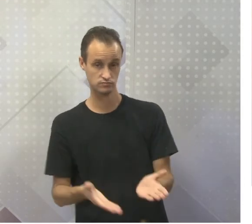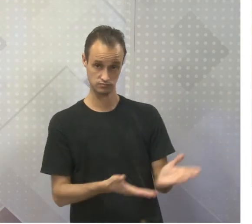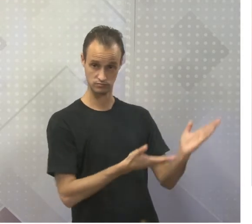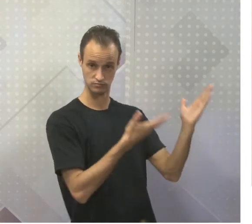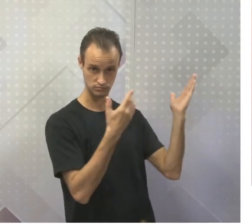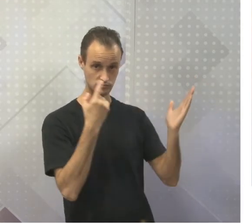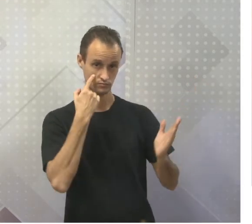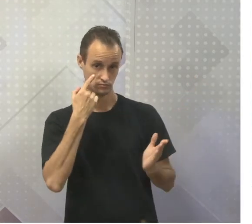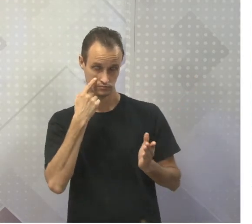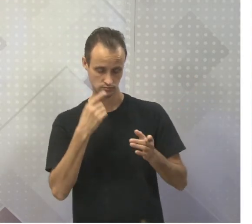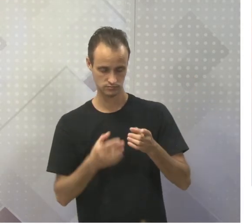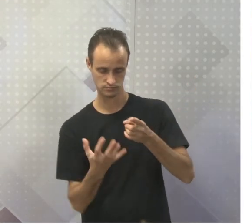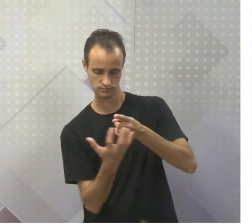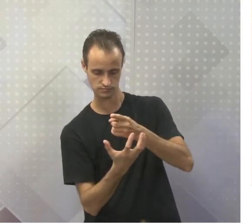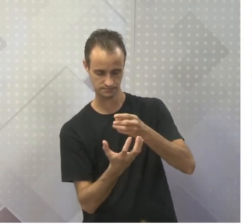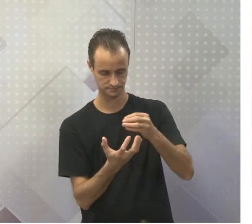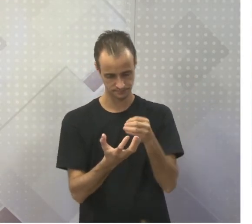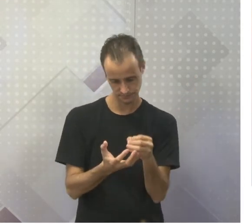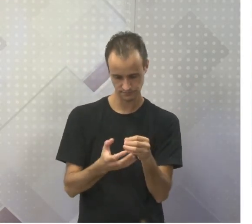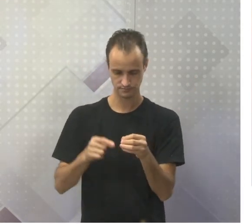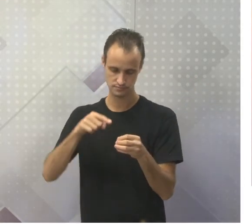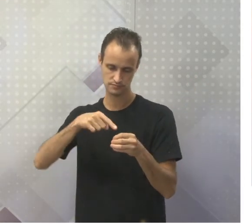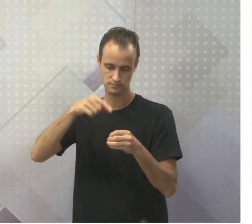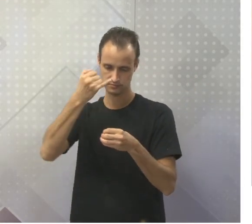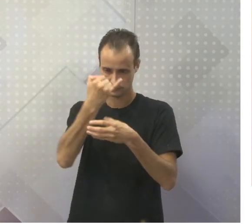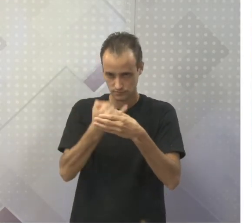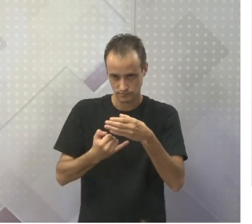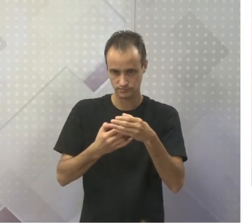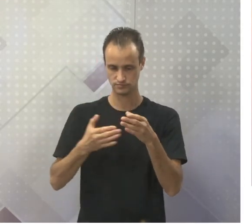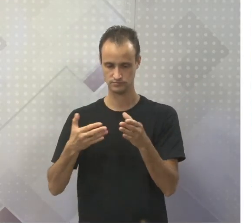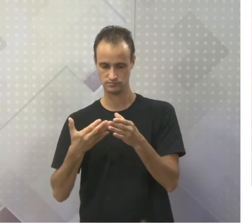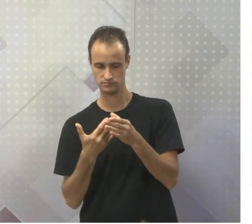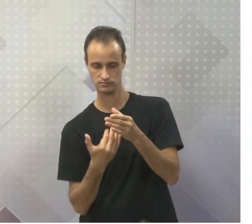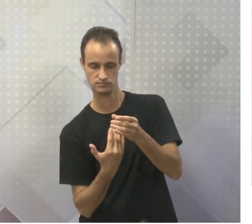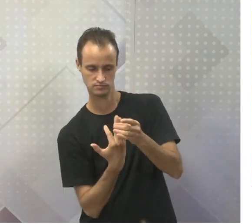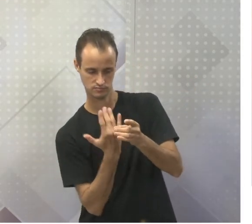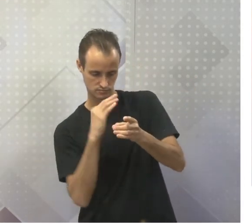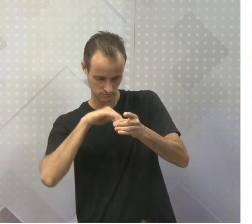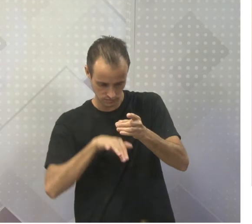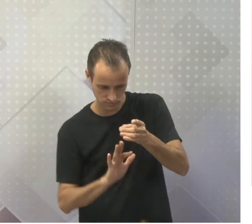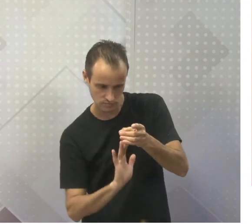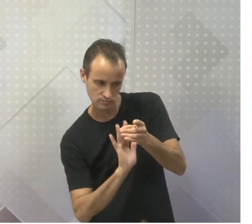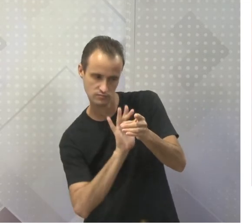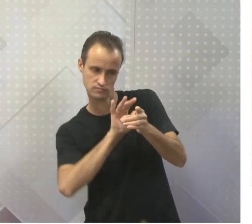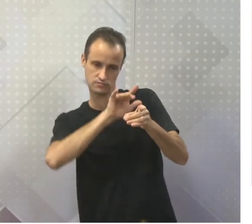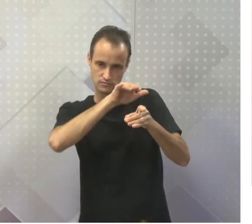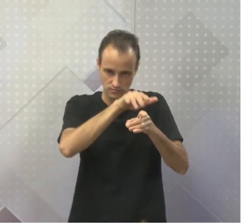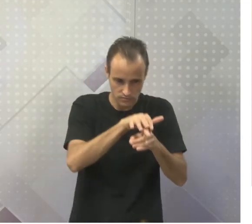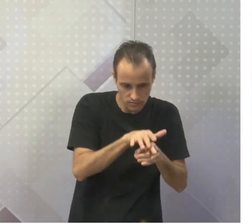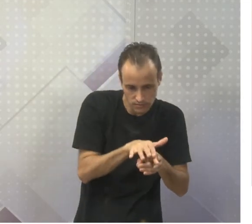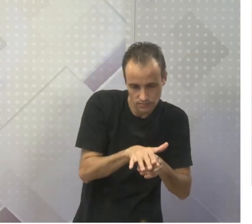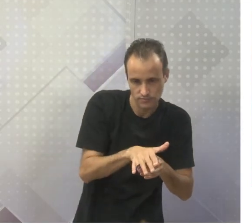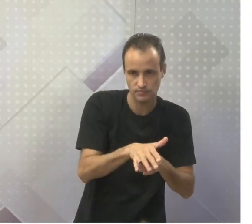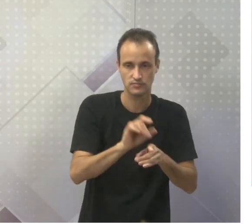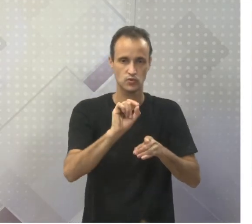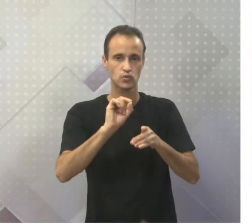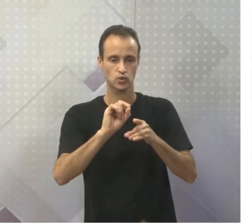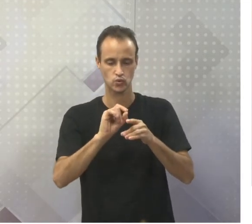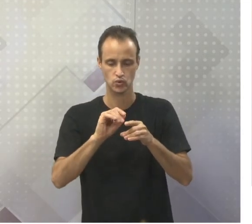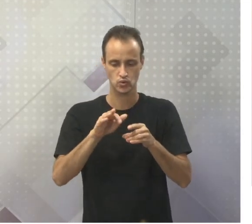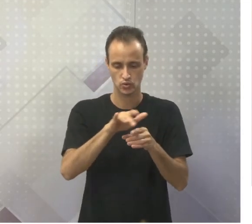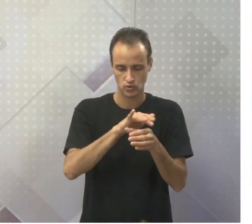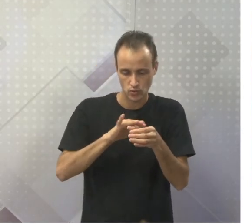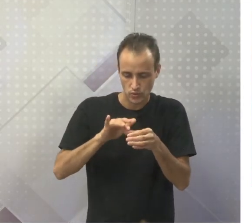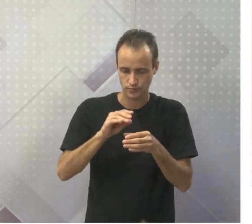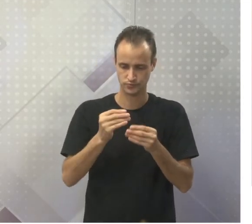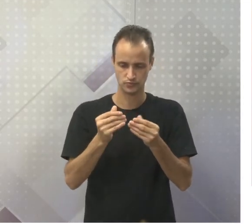produz espermatozoide aqui, armazena aqui. Quando o espermatozoide sai, ele passa aqui, ó, e vai receber